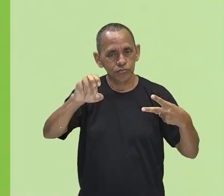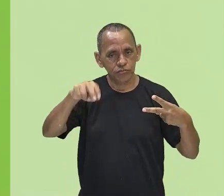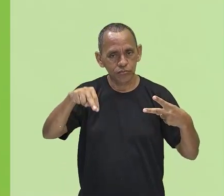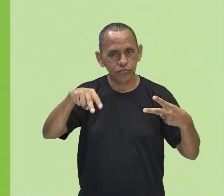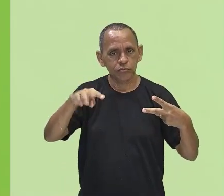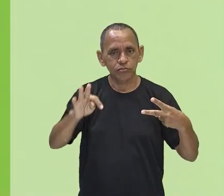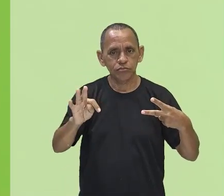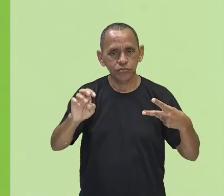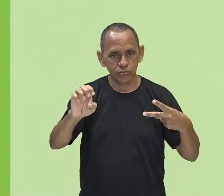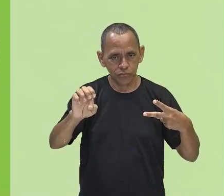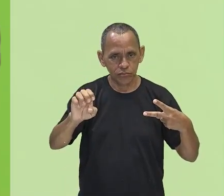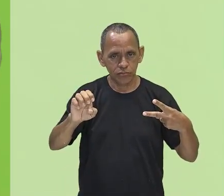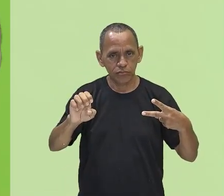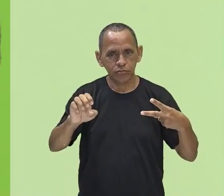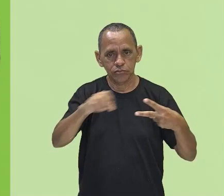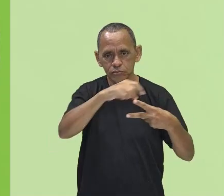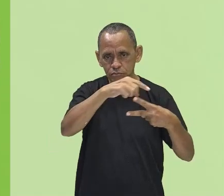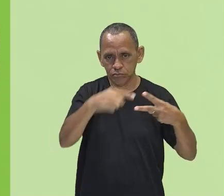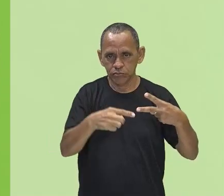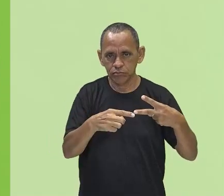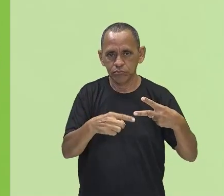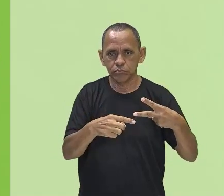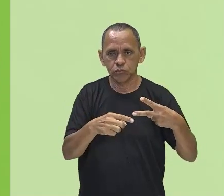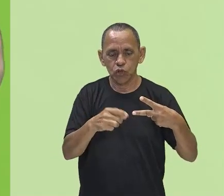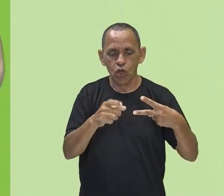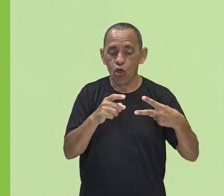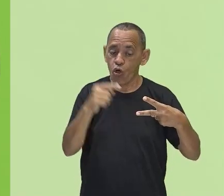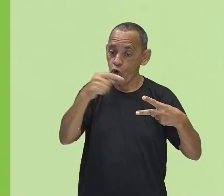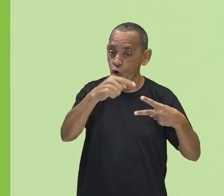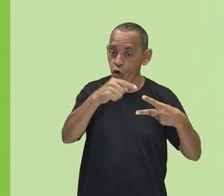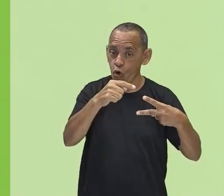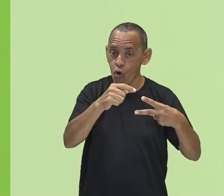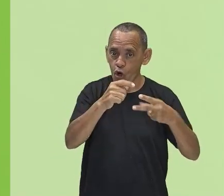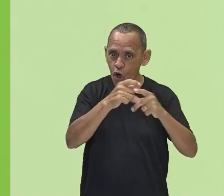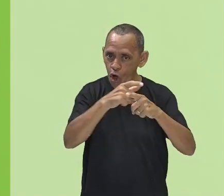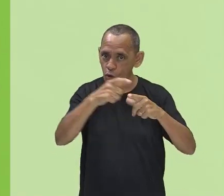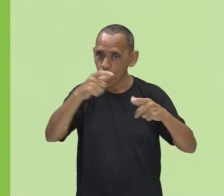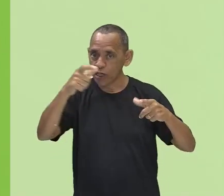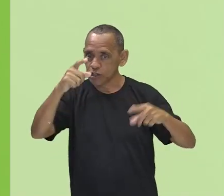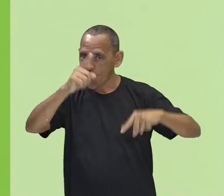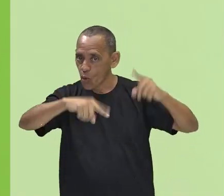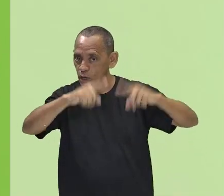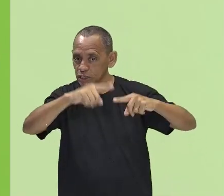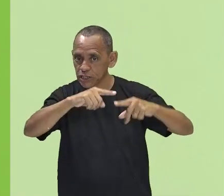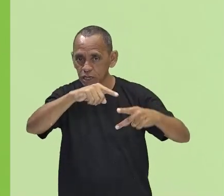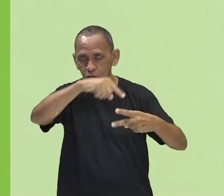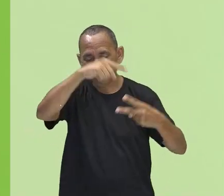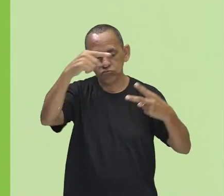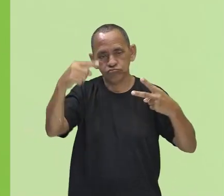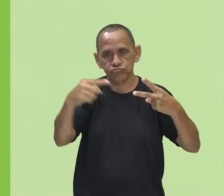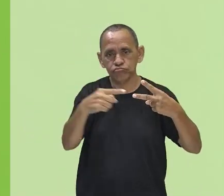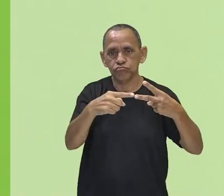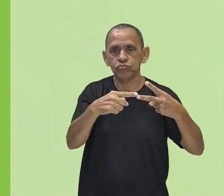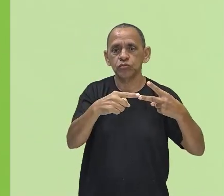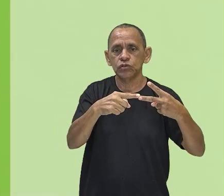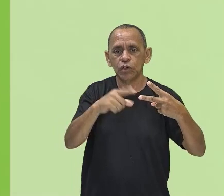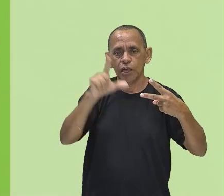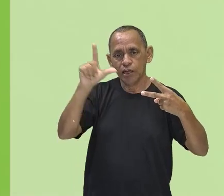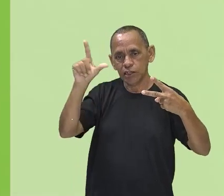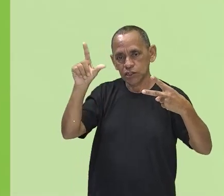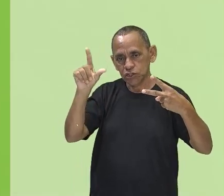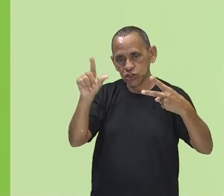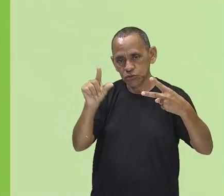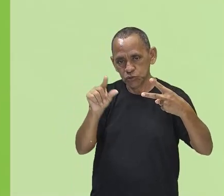que o objetivo é o quê? Aumentar os objetos, e as lentes divergentes, em que o objetivo